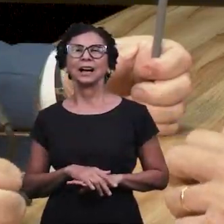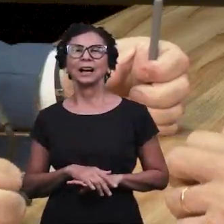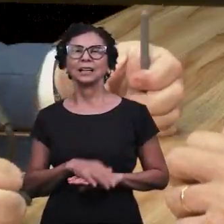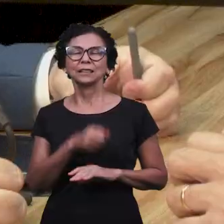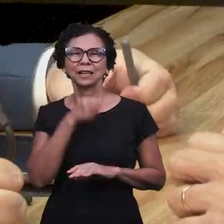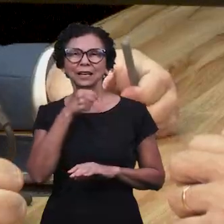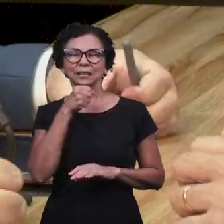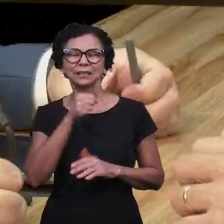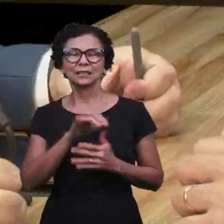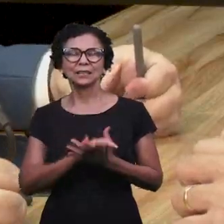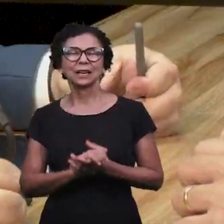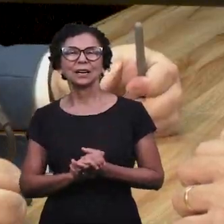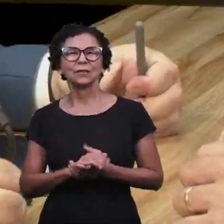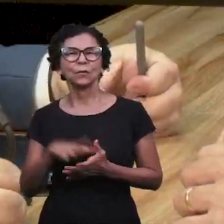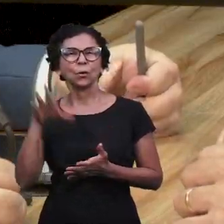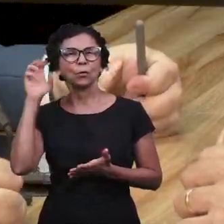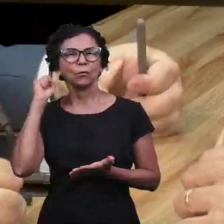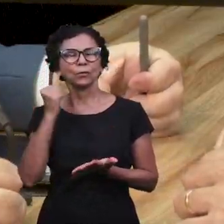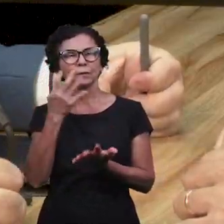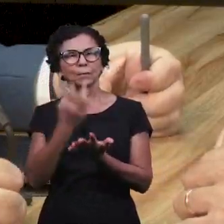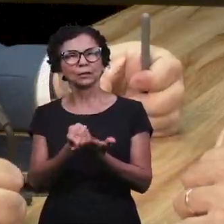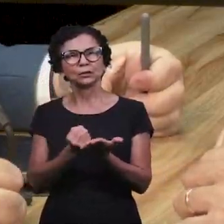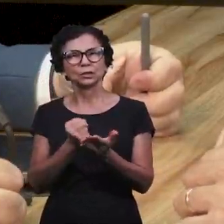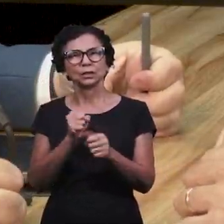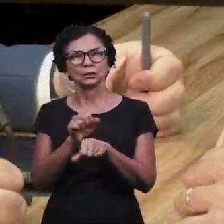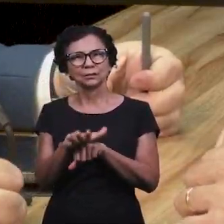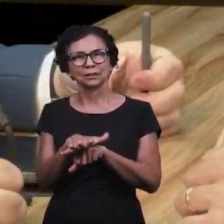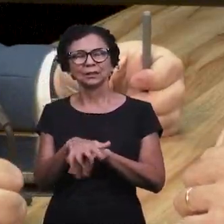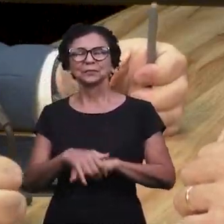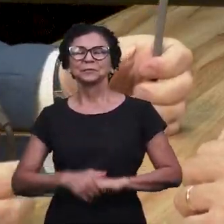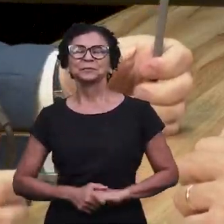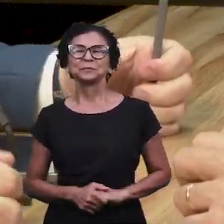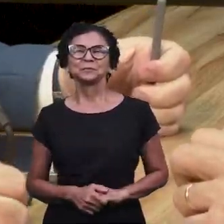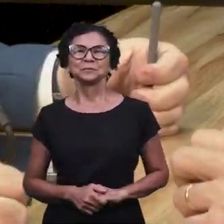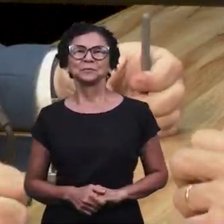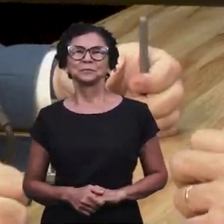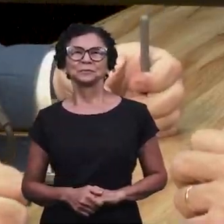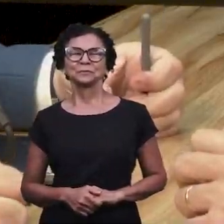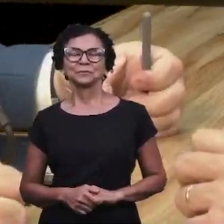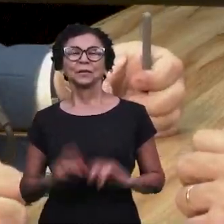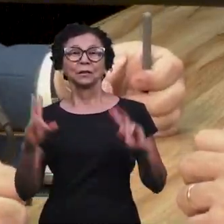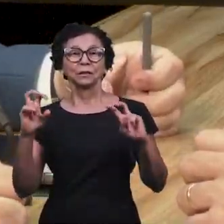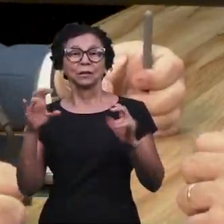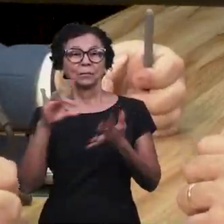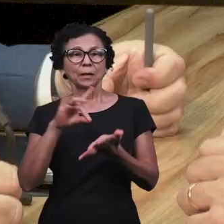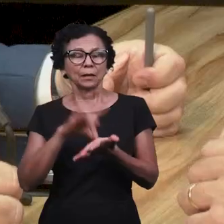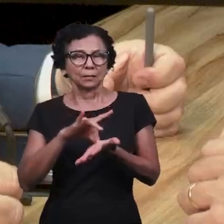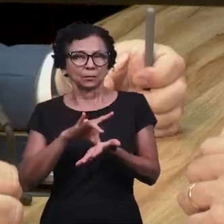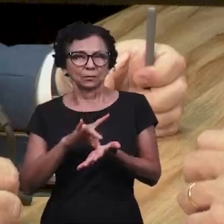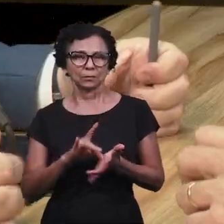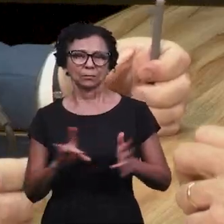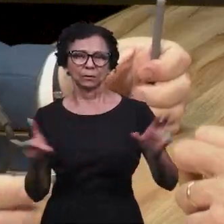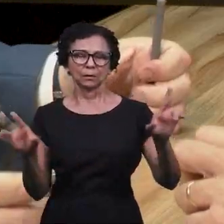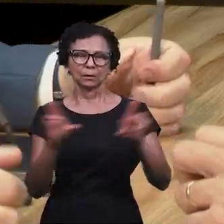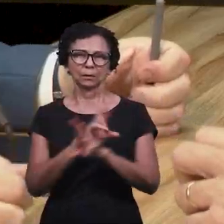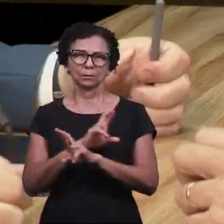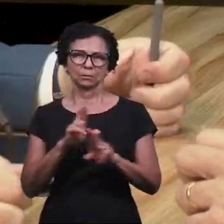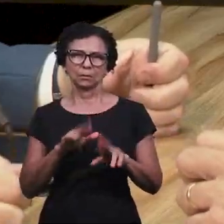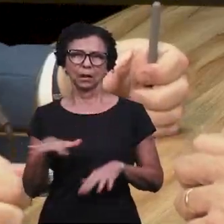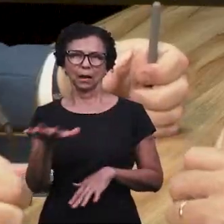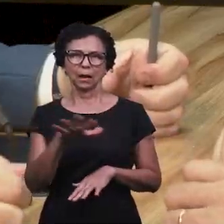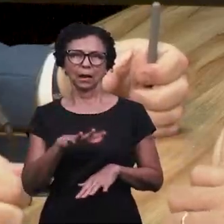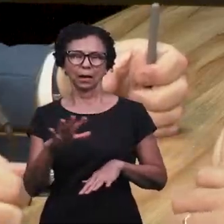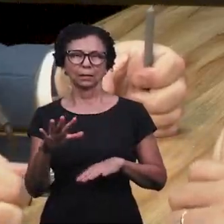TV Manaim. E hoje nós vamos falar sobre um tema bem atual, relacionado ao meio